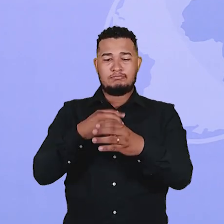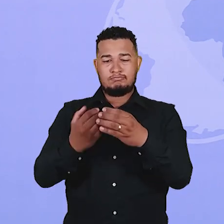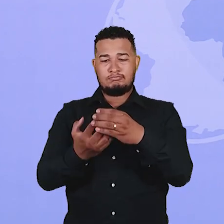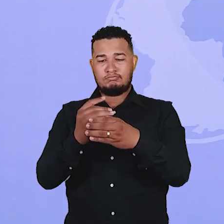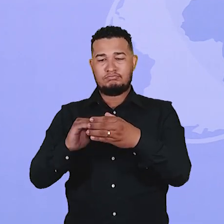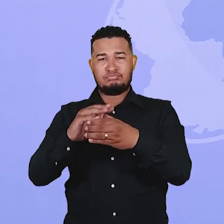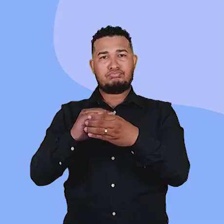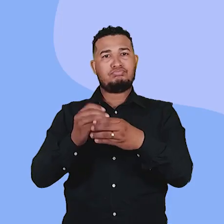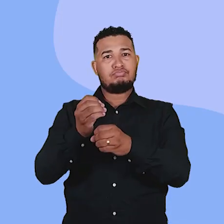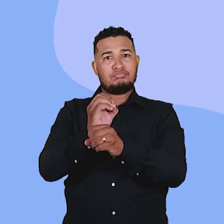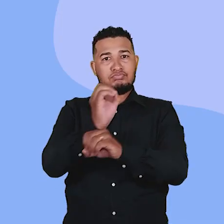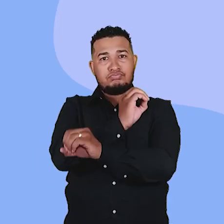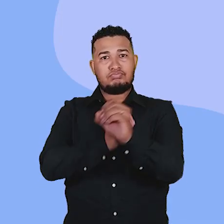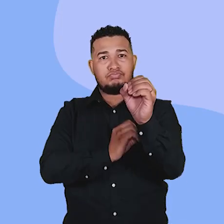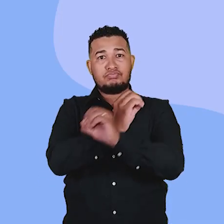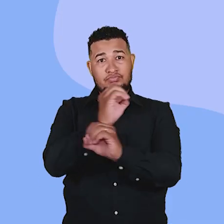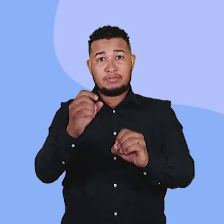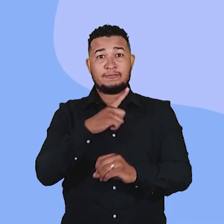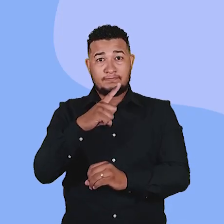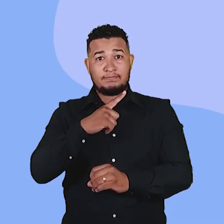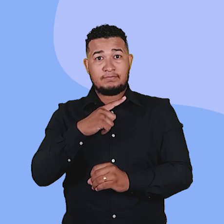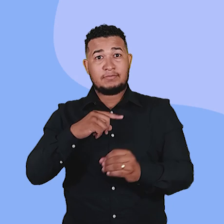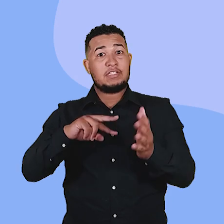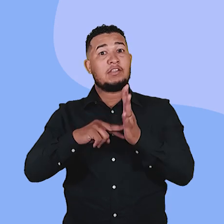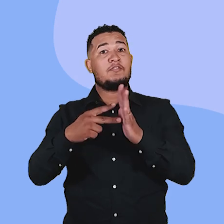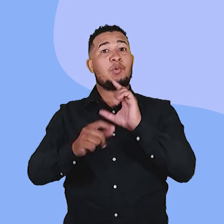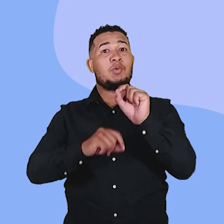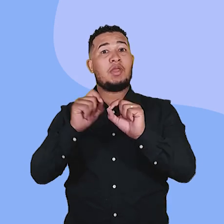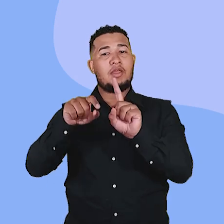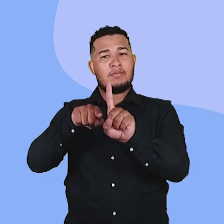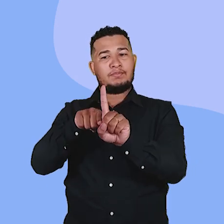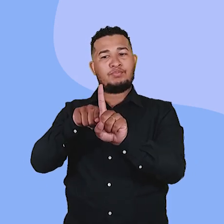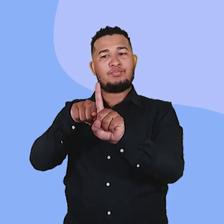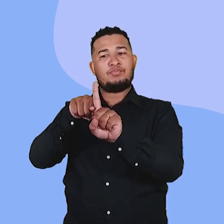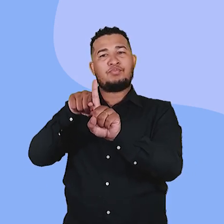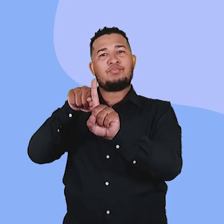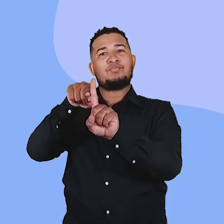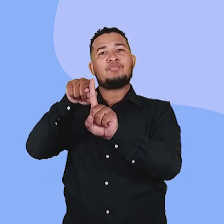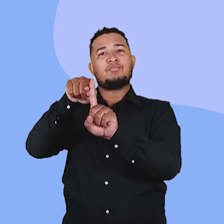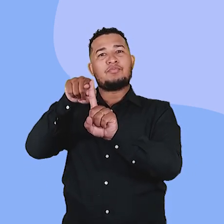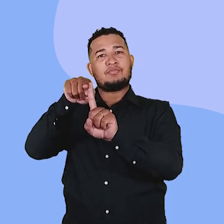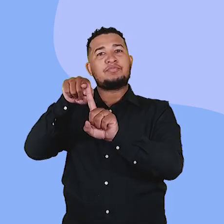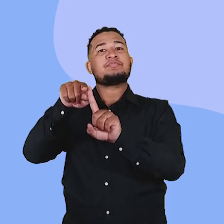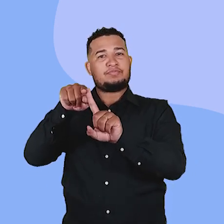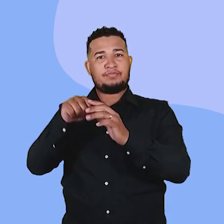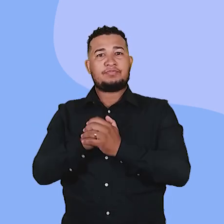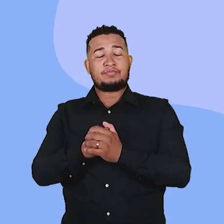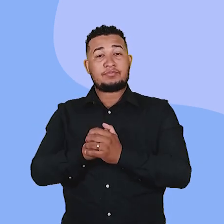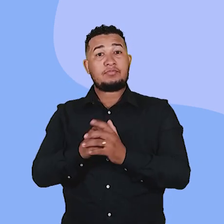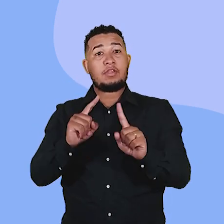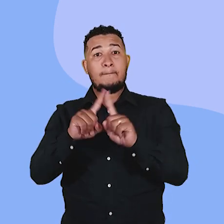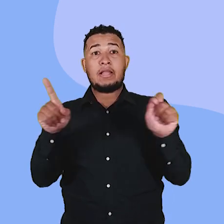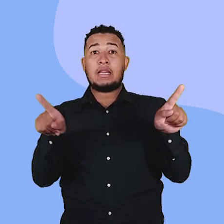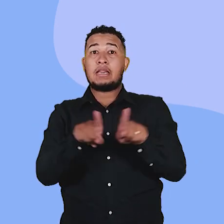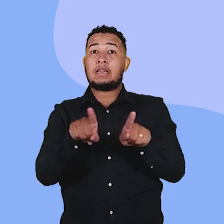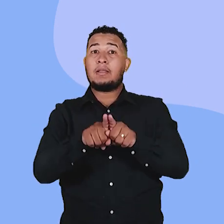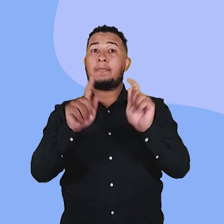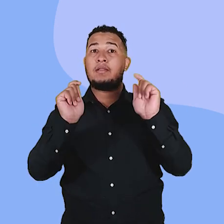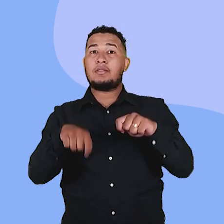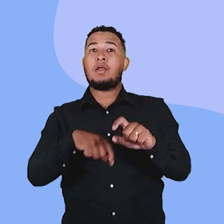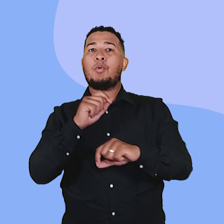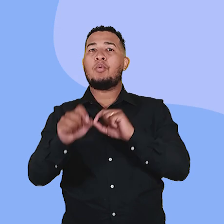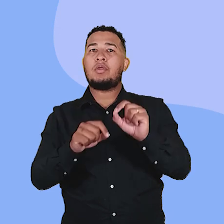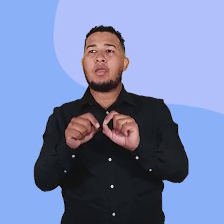líquido. Então, olha só o exemplo. A minha temperatura está aumentando naquele meu primeiro sistema. Mas eu posso fazer também com que a